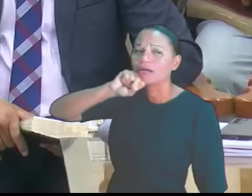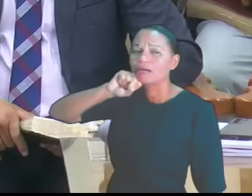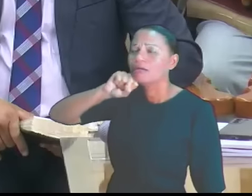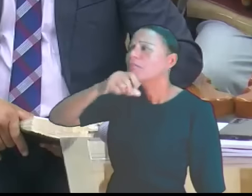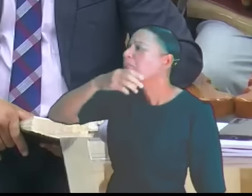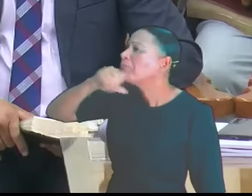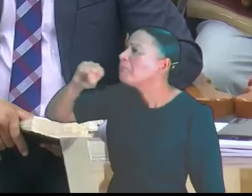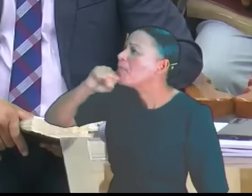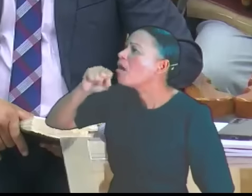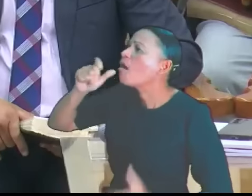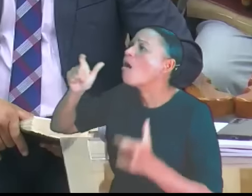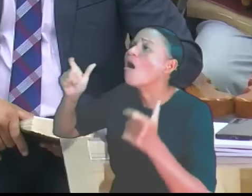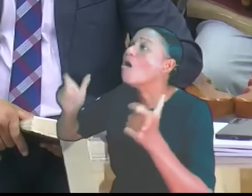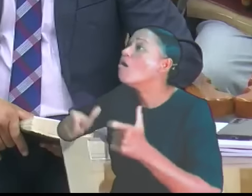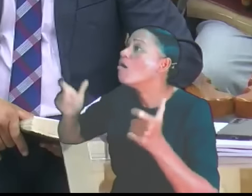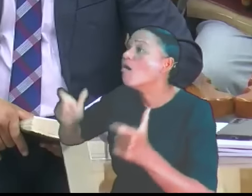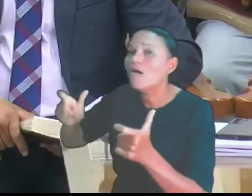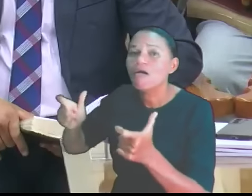onde está